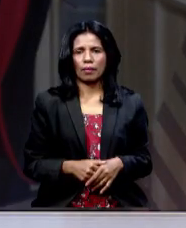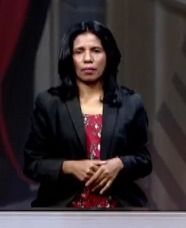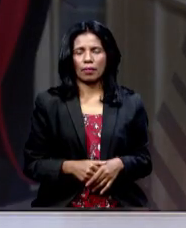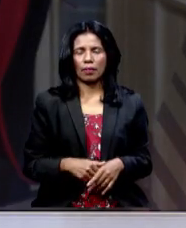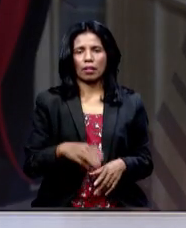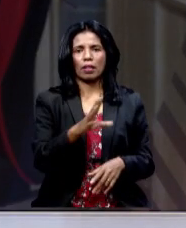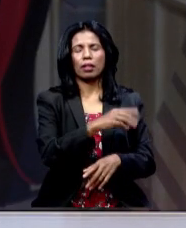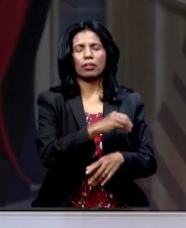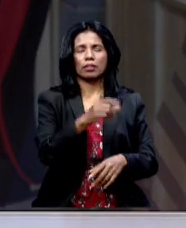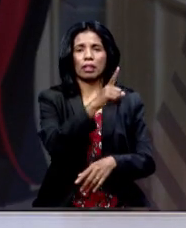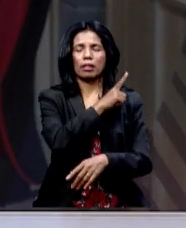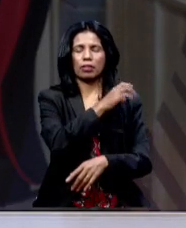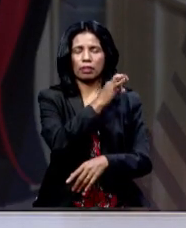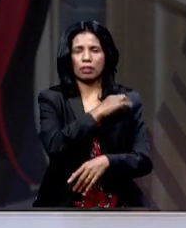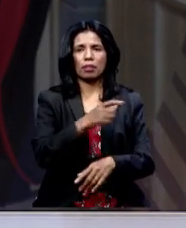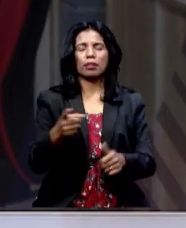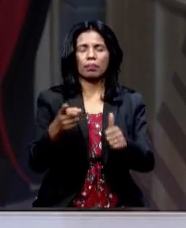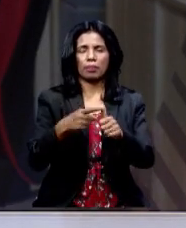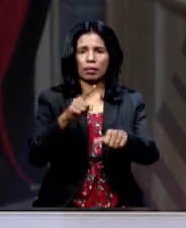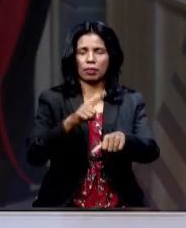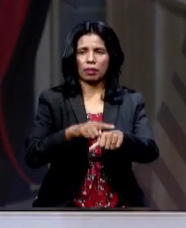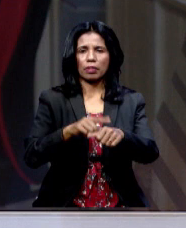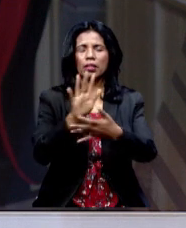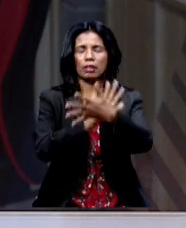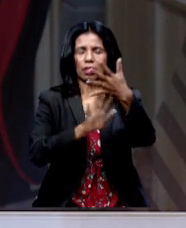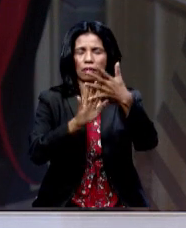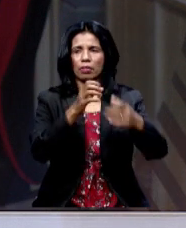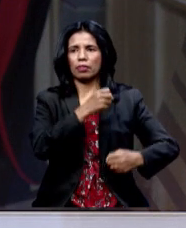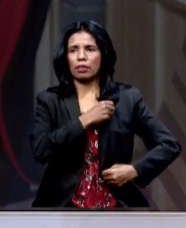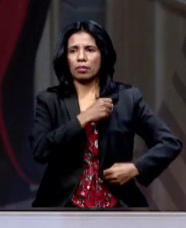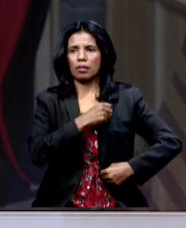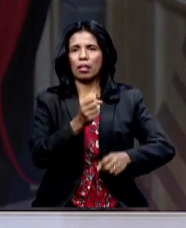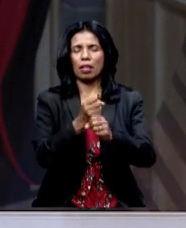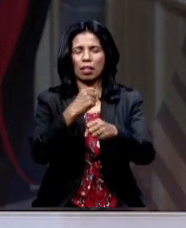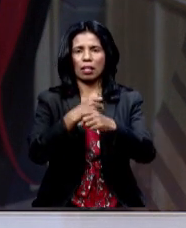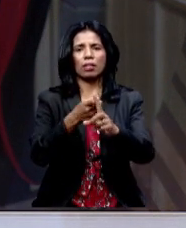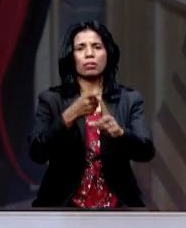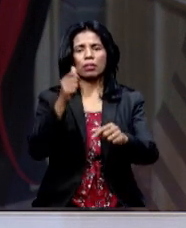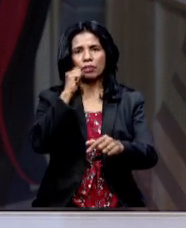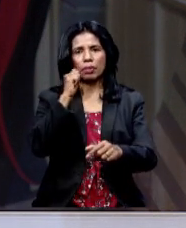Tenente-General Falu Ratalé Corgulho, está na primeira vez a cerimônia falindil, preside o Cifeto.